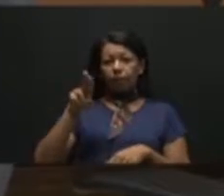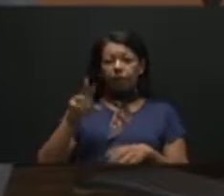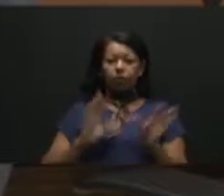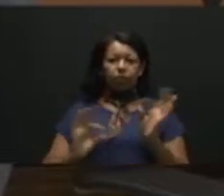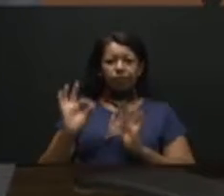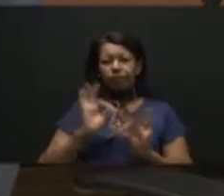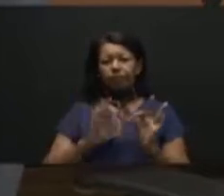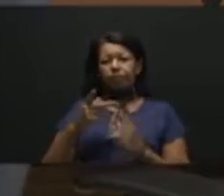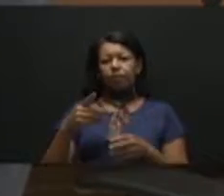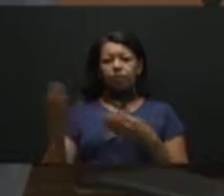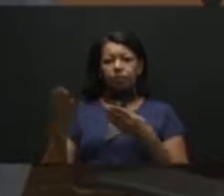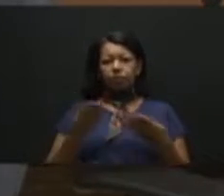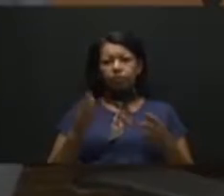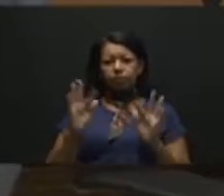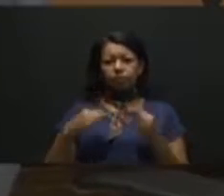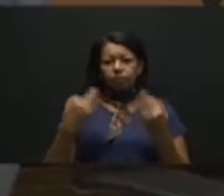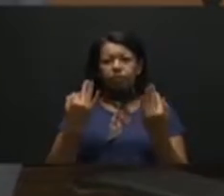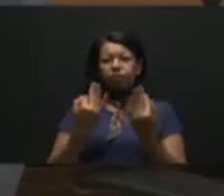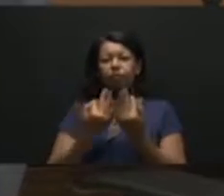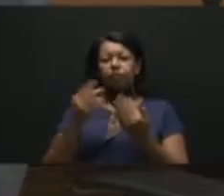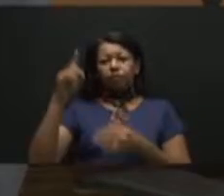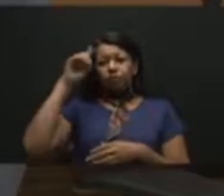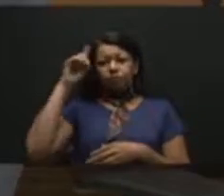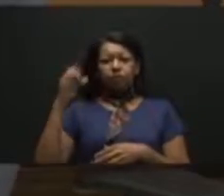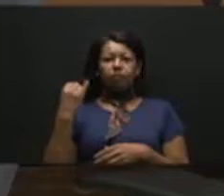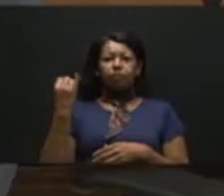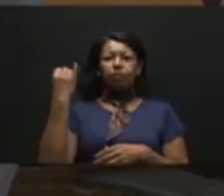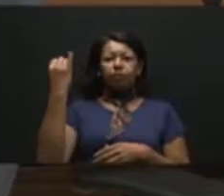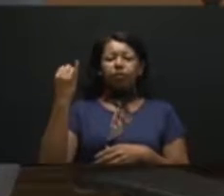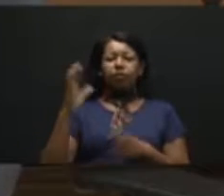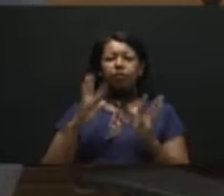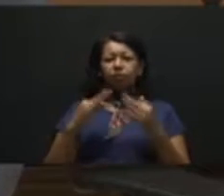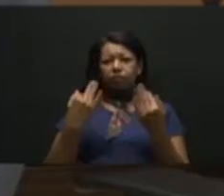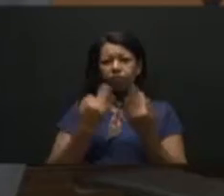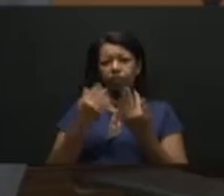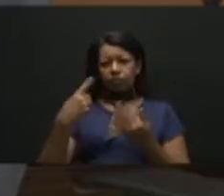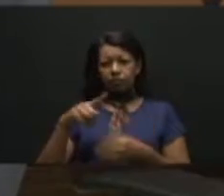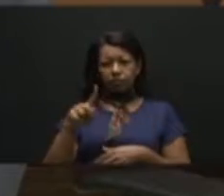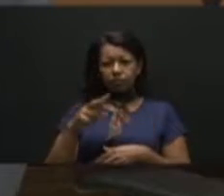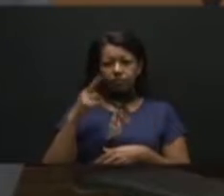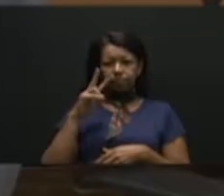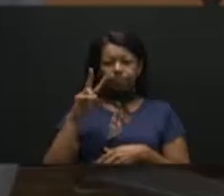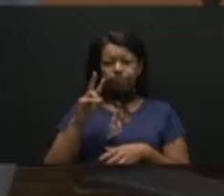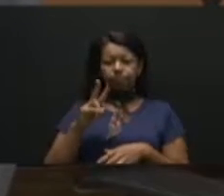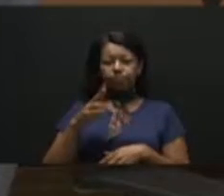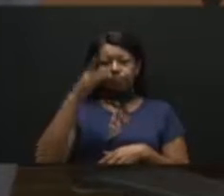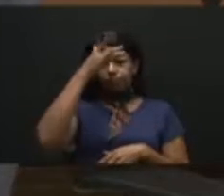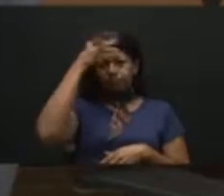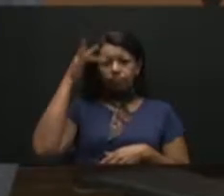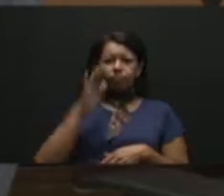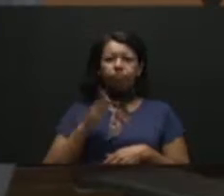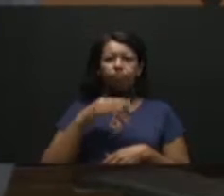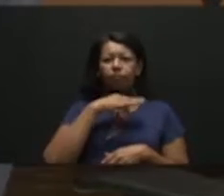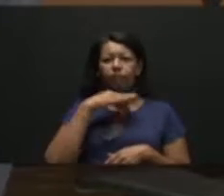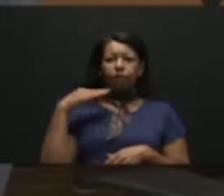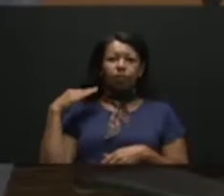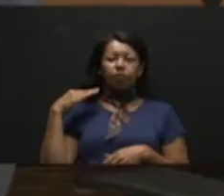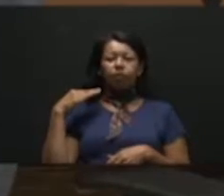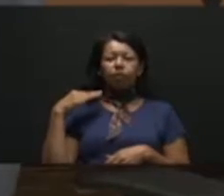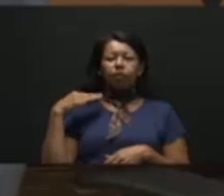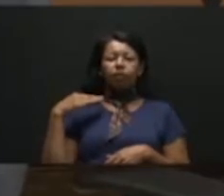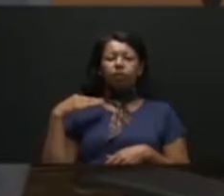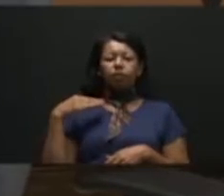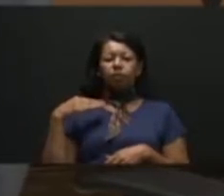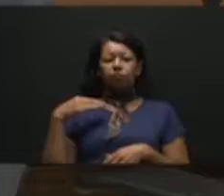organizado, para receber as famílias, que é um dia tão importante que as famílias vão ali ver os seus familiares que faleceu há anos e